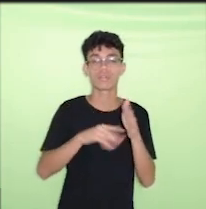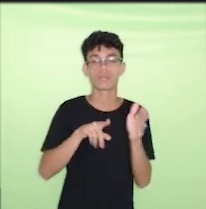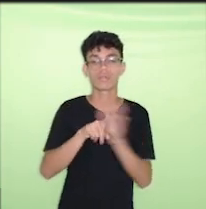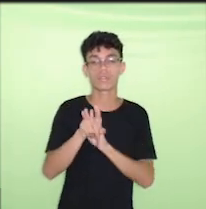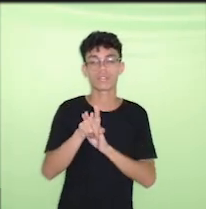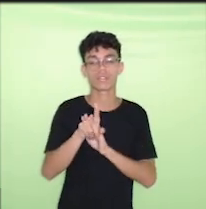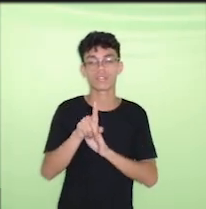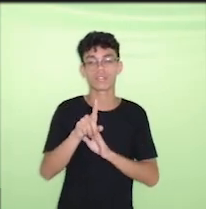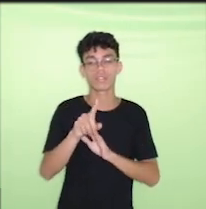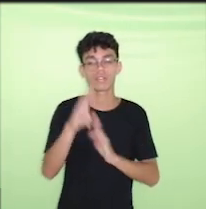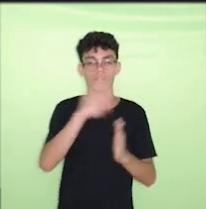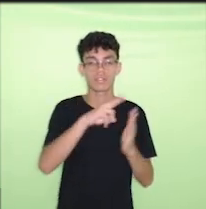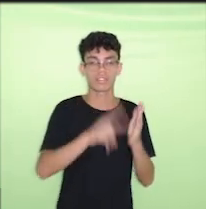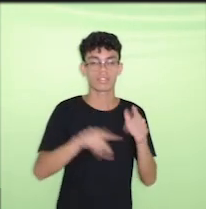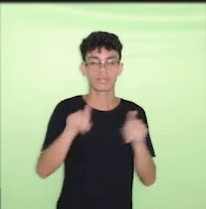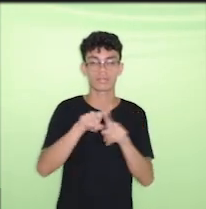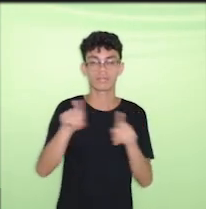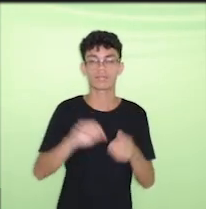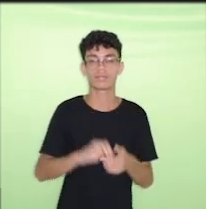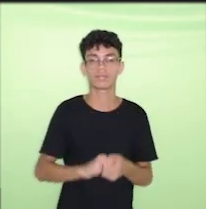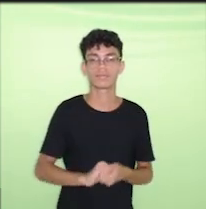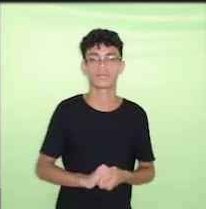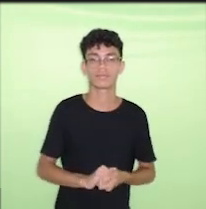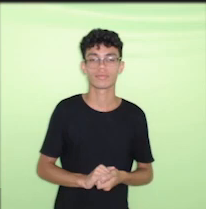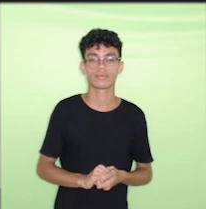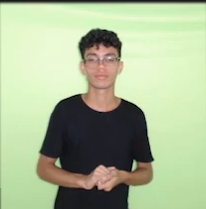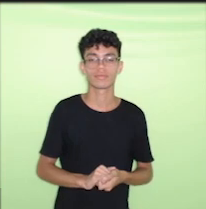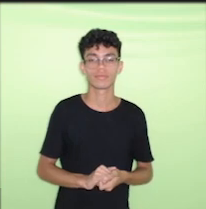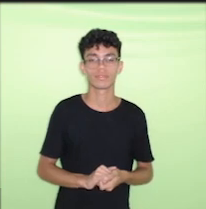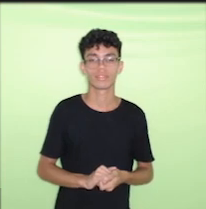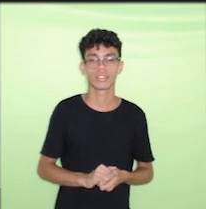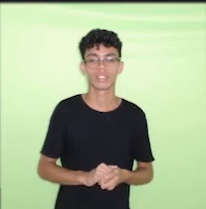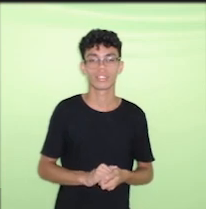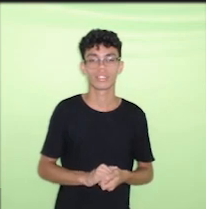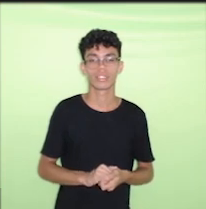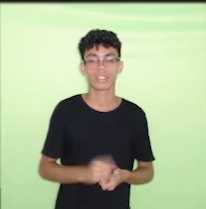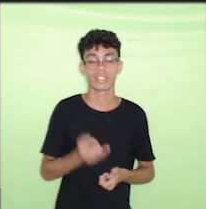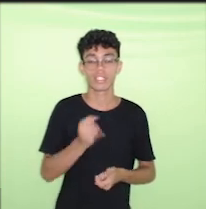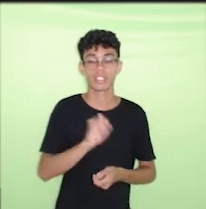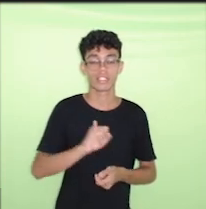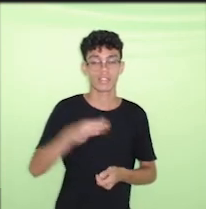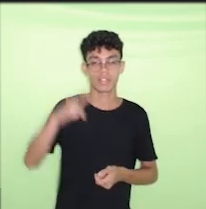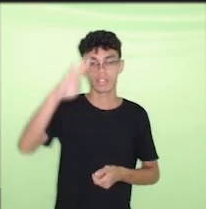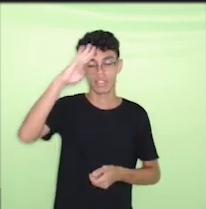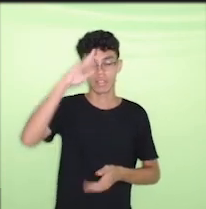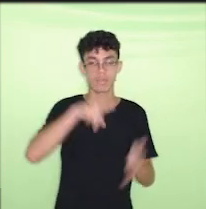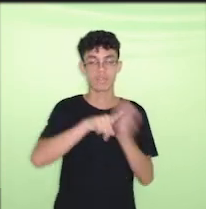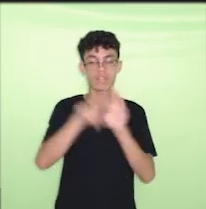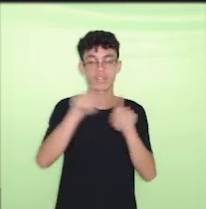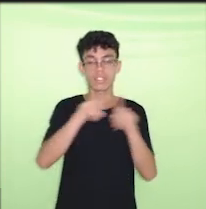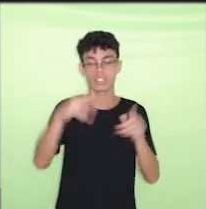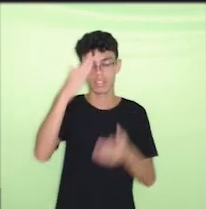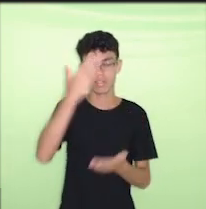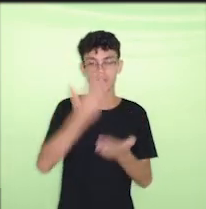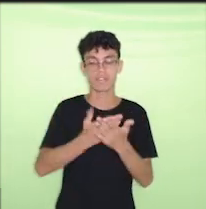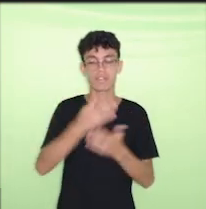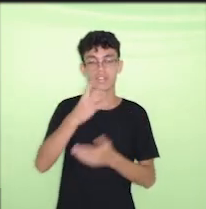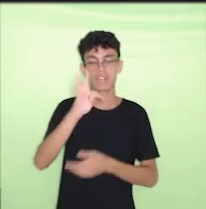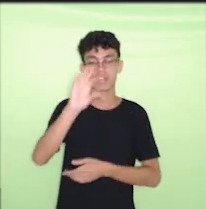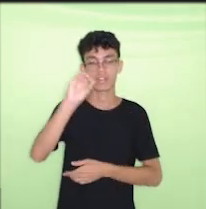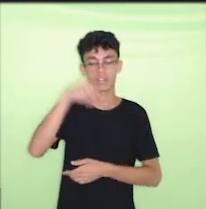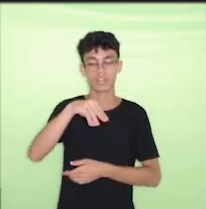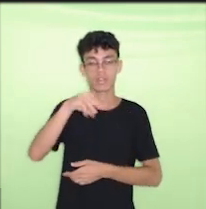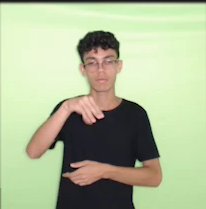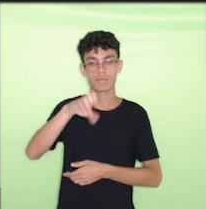passar para vocês, vou ler para vocês. Seu Soldado pergunta: vocês acreditam que o tom metafórico